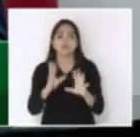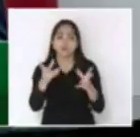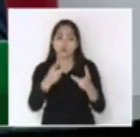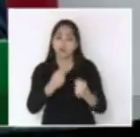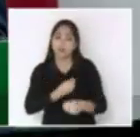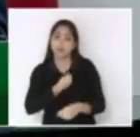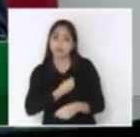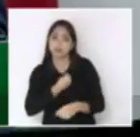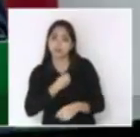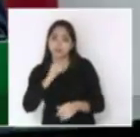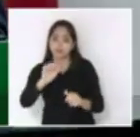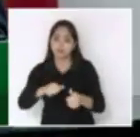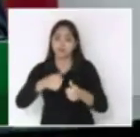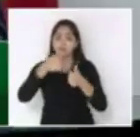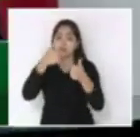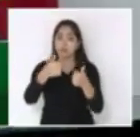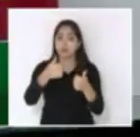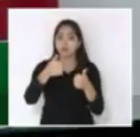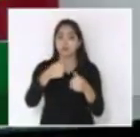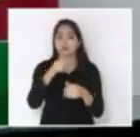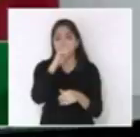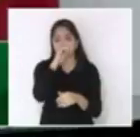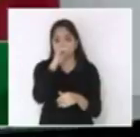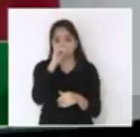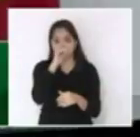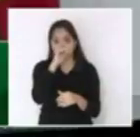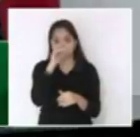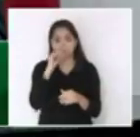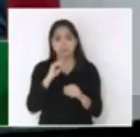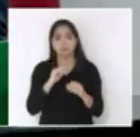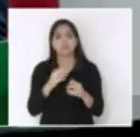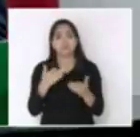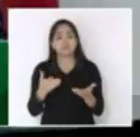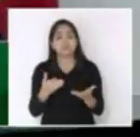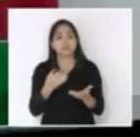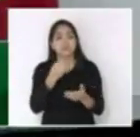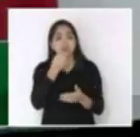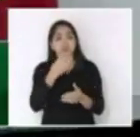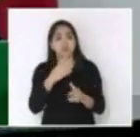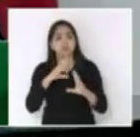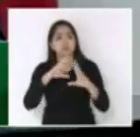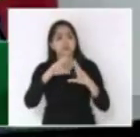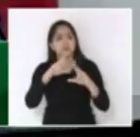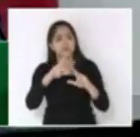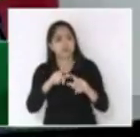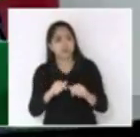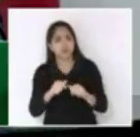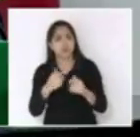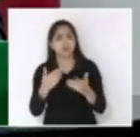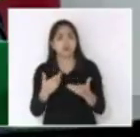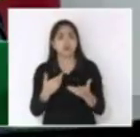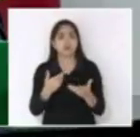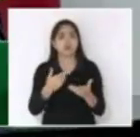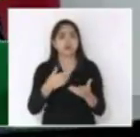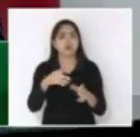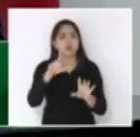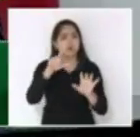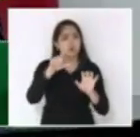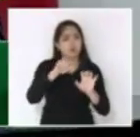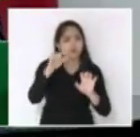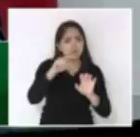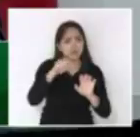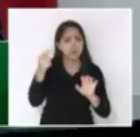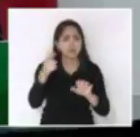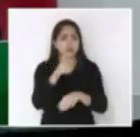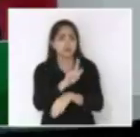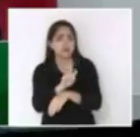melhorando significativamente, graças a todo um contexto que nós colocamos. O empreendedorismo, a gestão dos